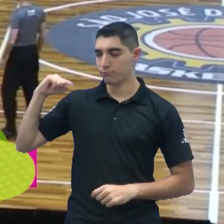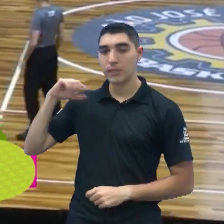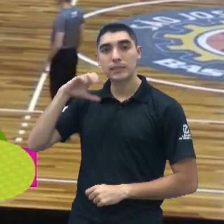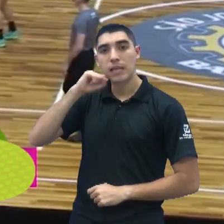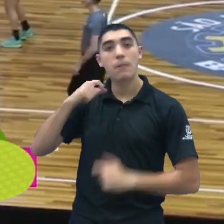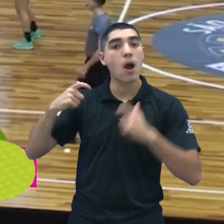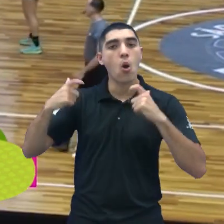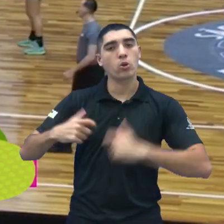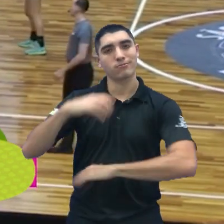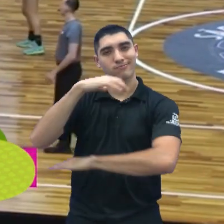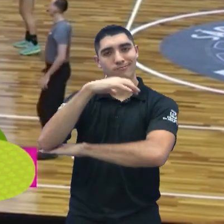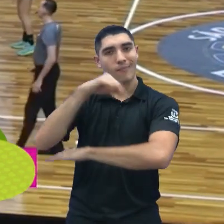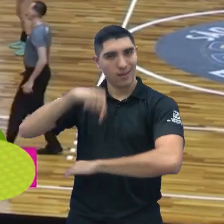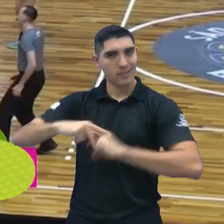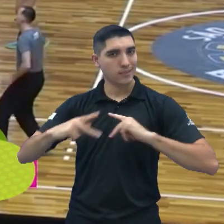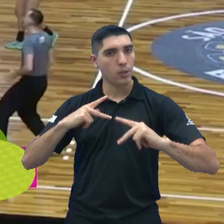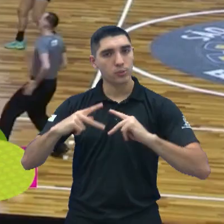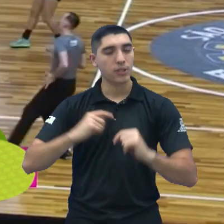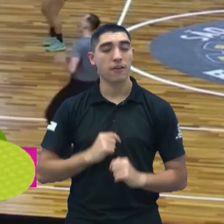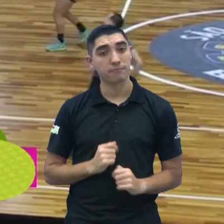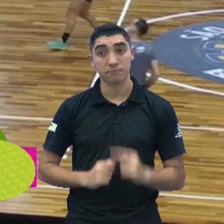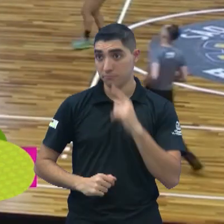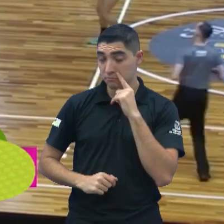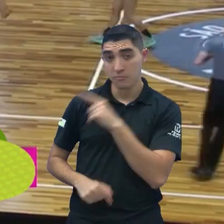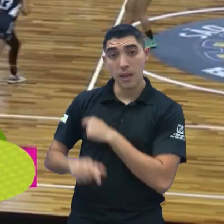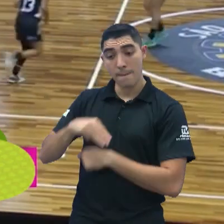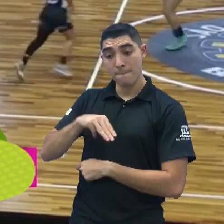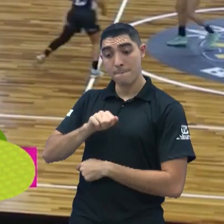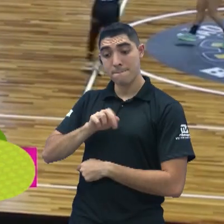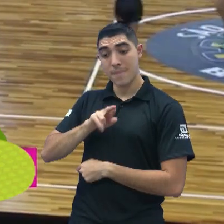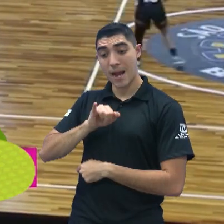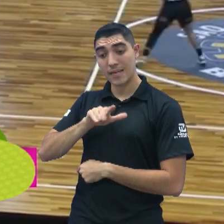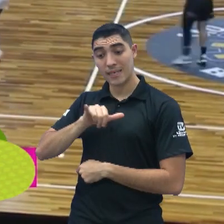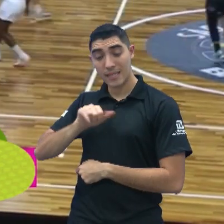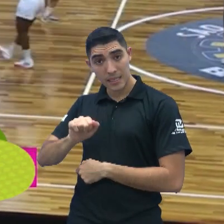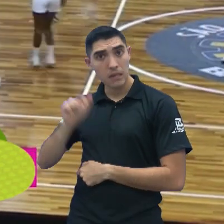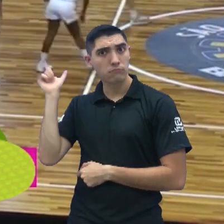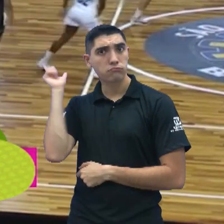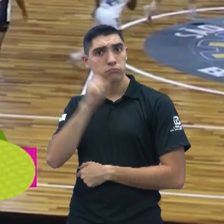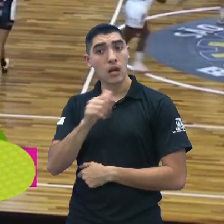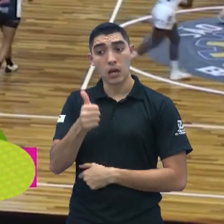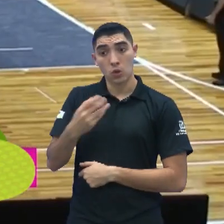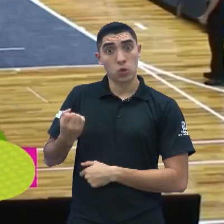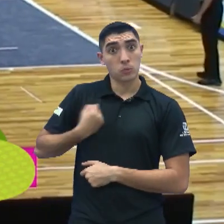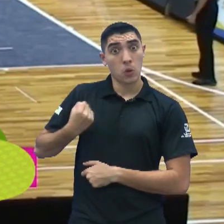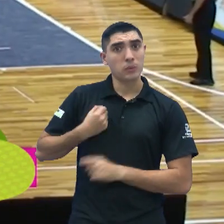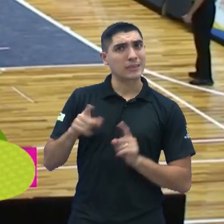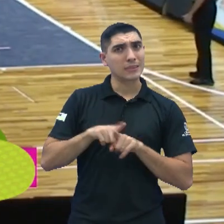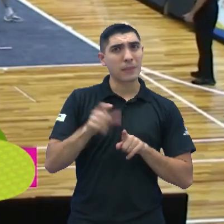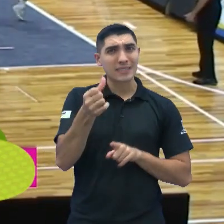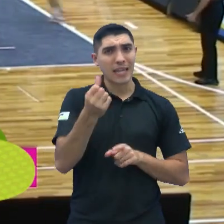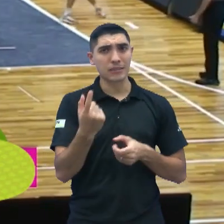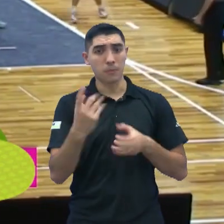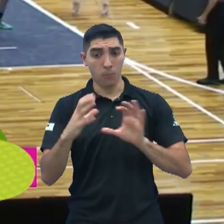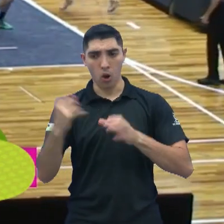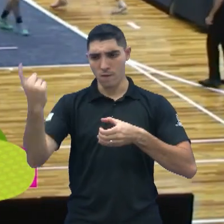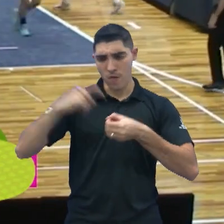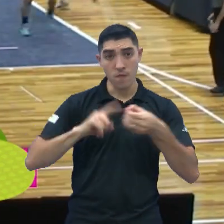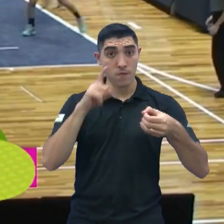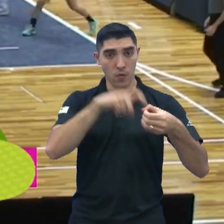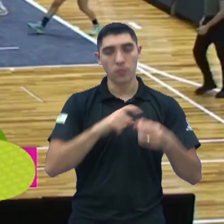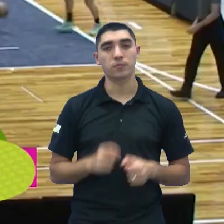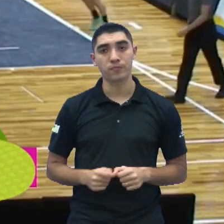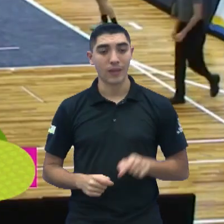ginásio do Teatrão. Destaque para Marília do São José com 14 pontos e 6 rebotes. A cestinha da partida foi do